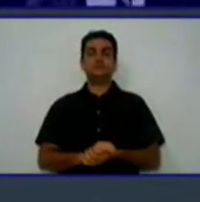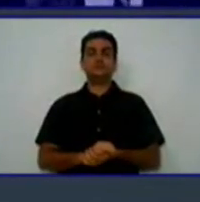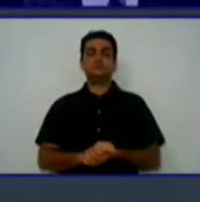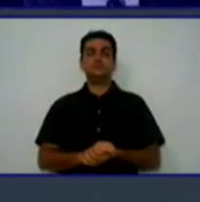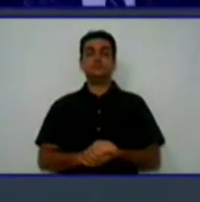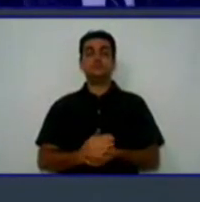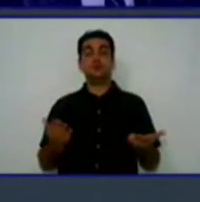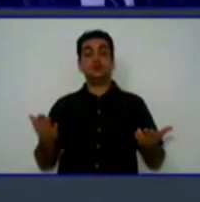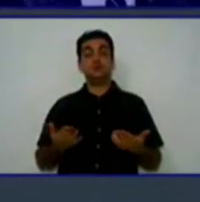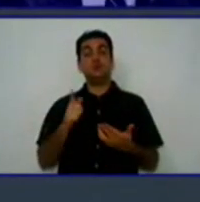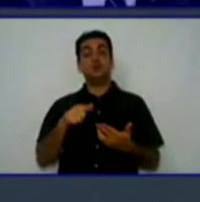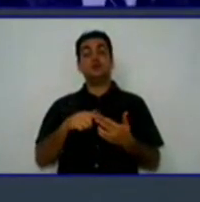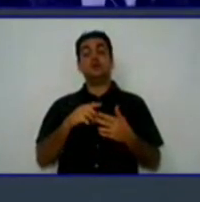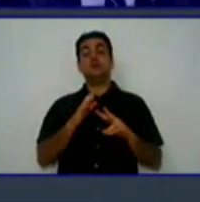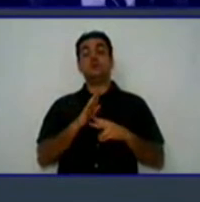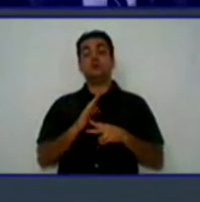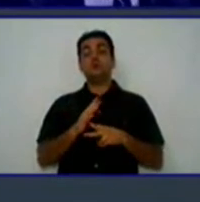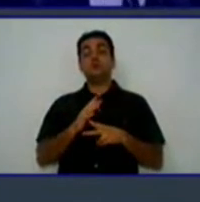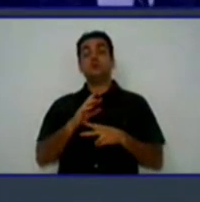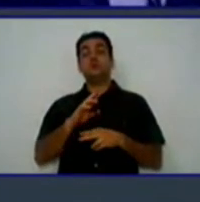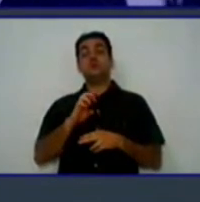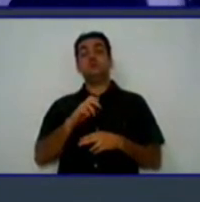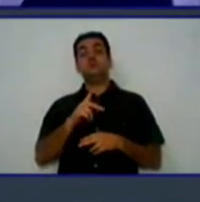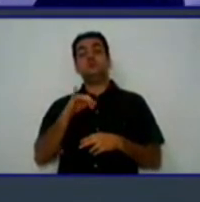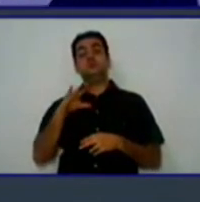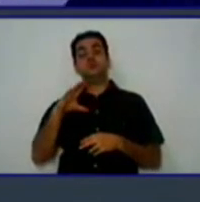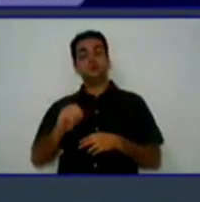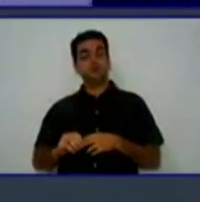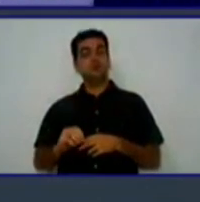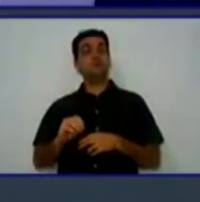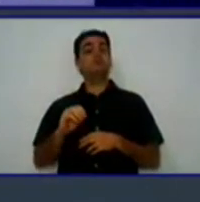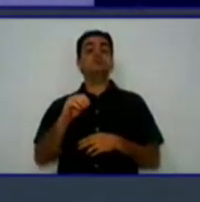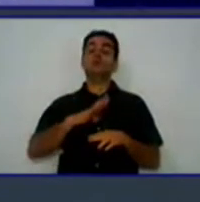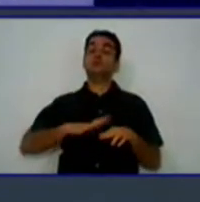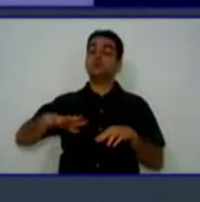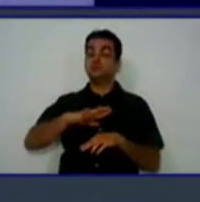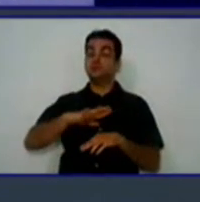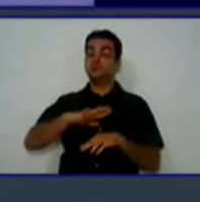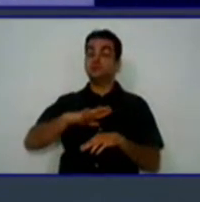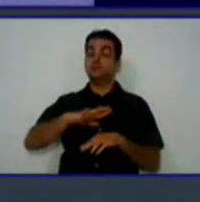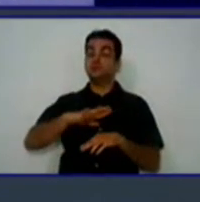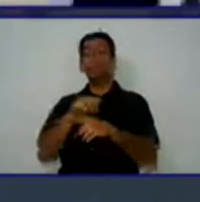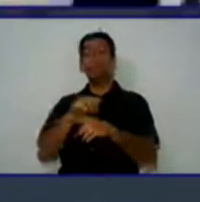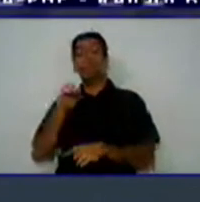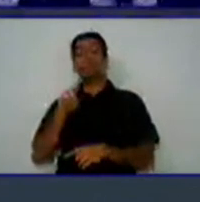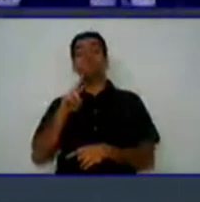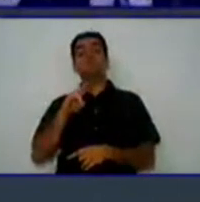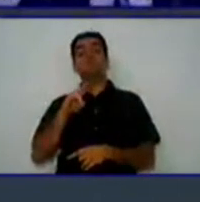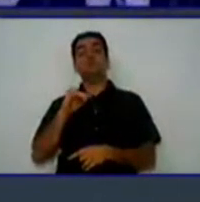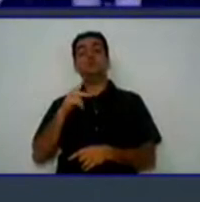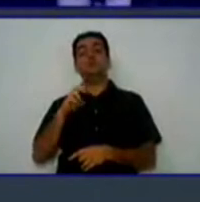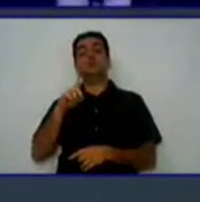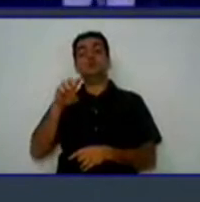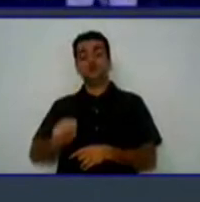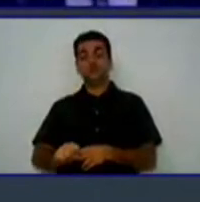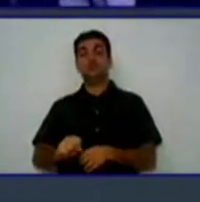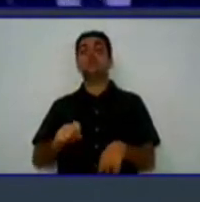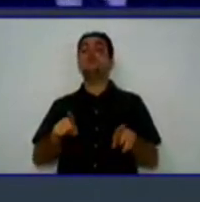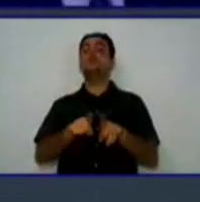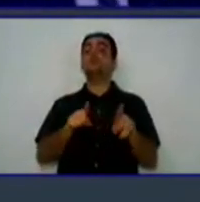Requerentes: Partido Republicano da Ordem Social Nacional e Eurípides Gomes de Macedo Júnior e também